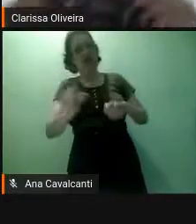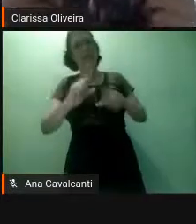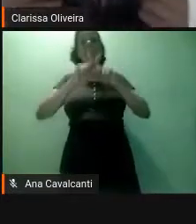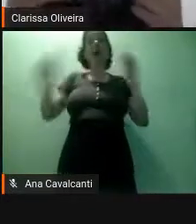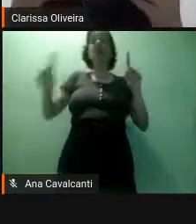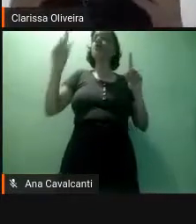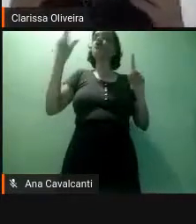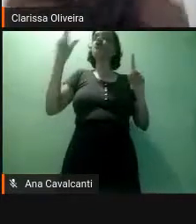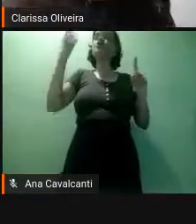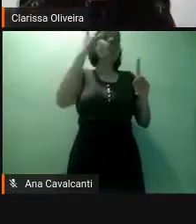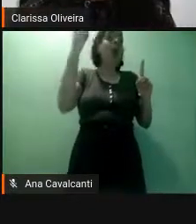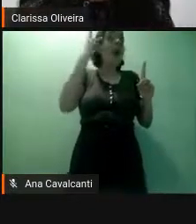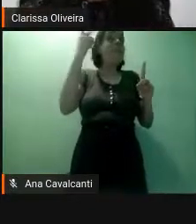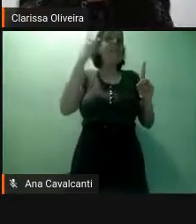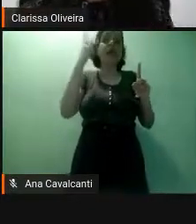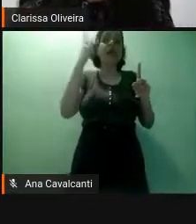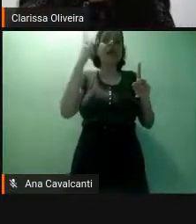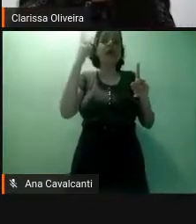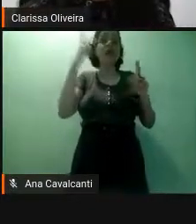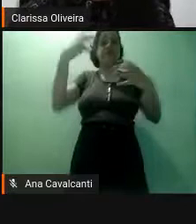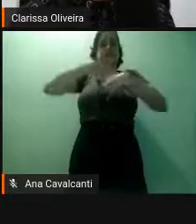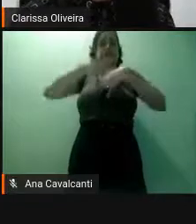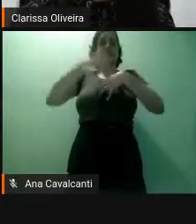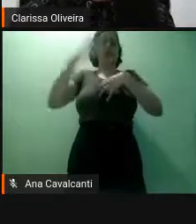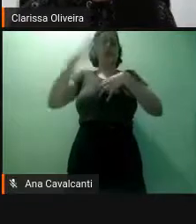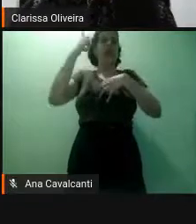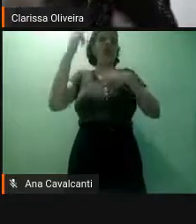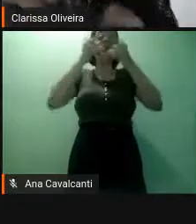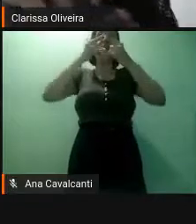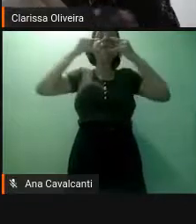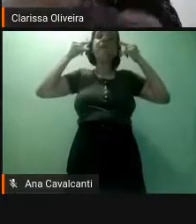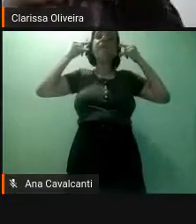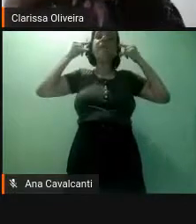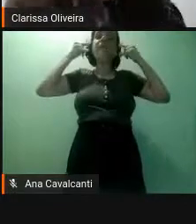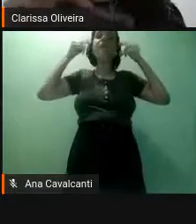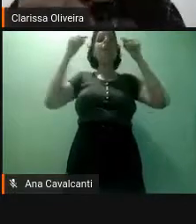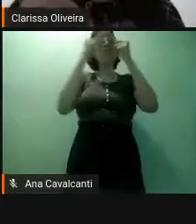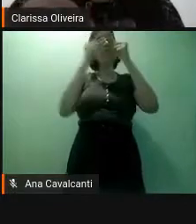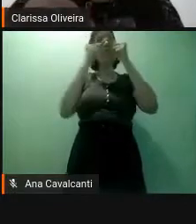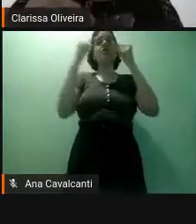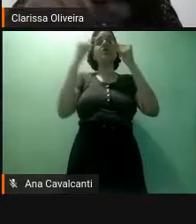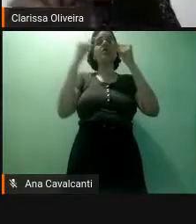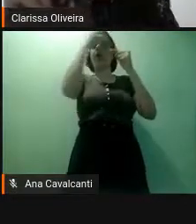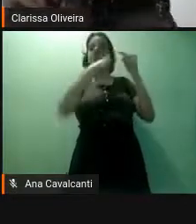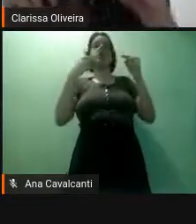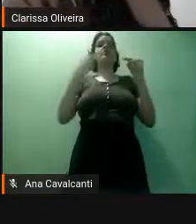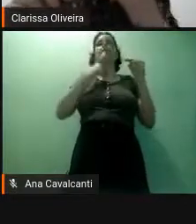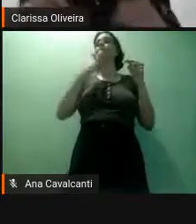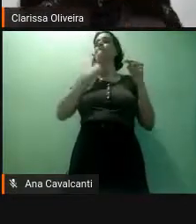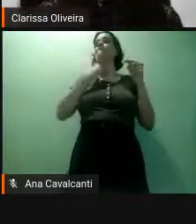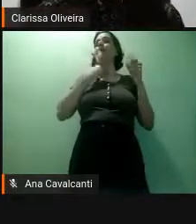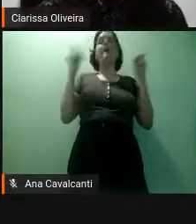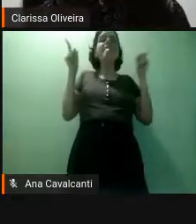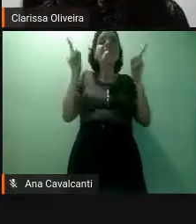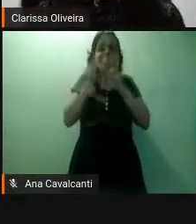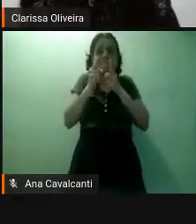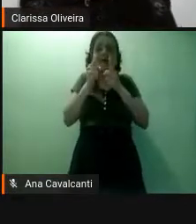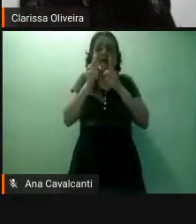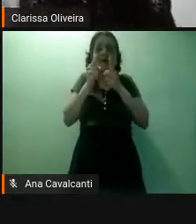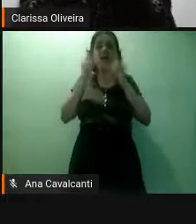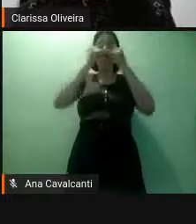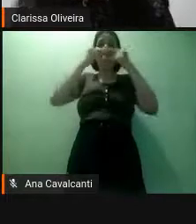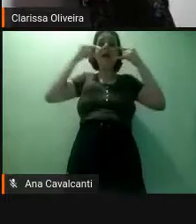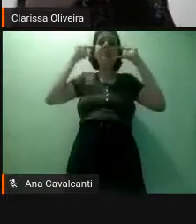seja justinha, que seja realmente adequada para o seu rosto. Também não pode ser muito pequena, porque não sei se vocês já viram,